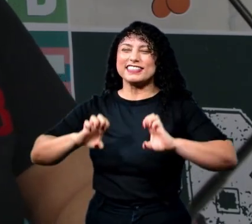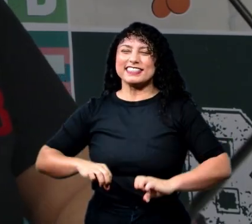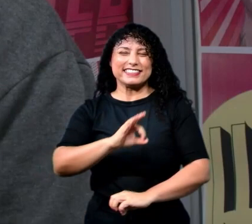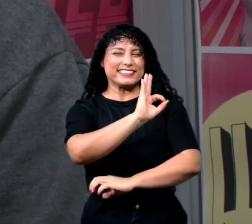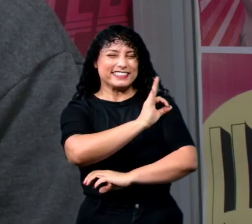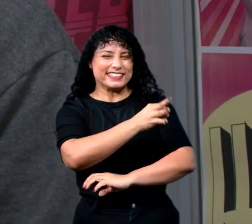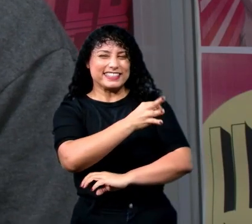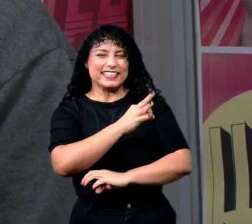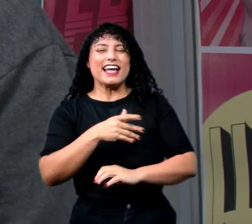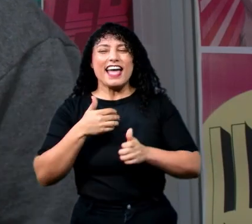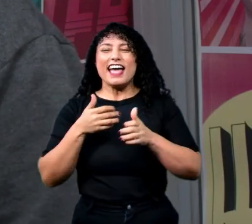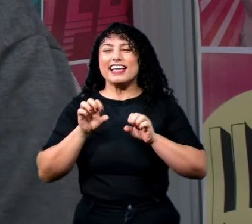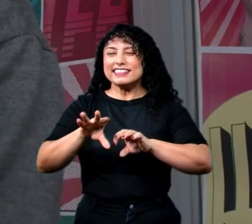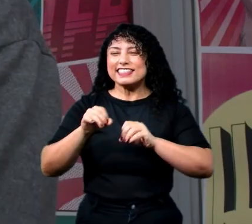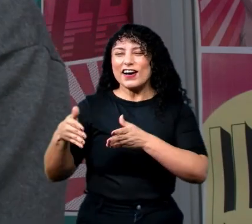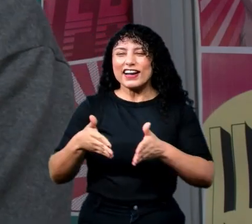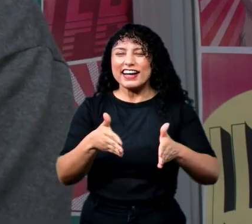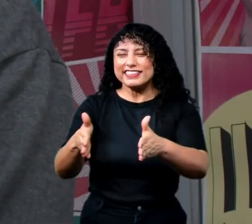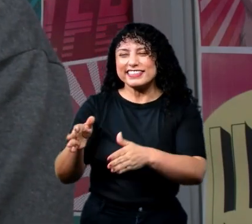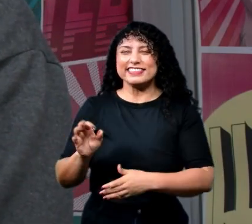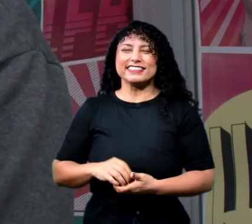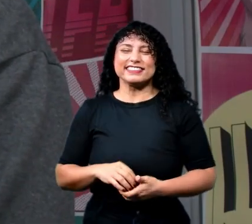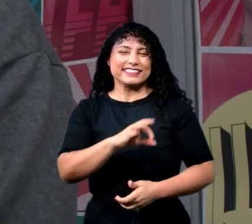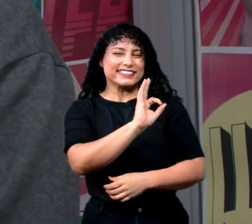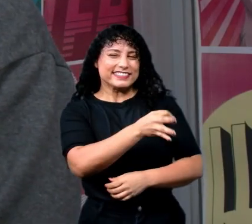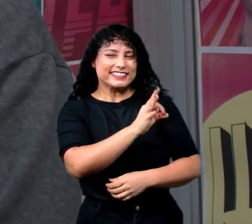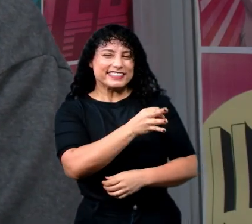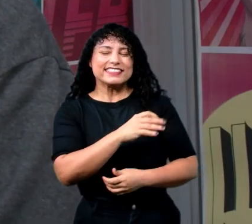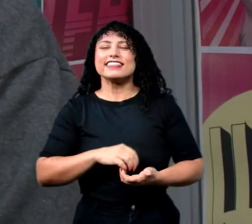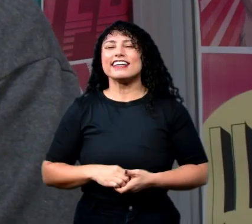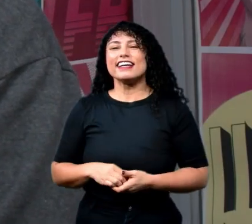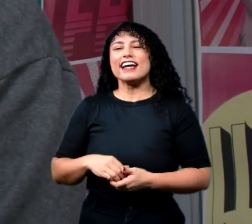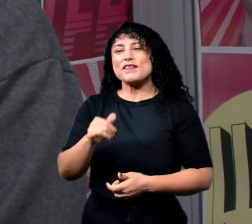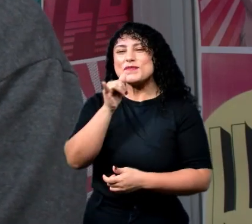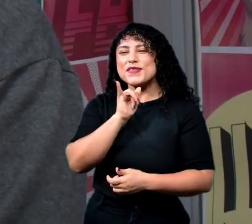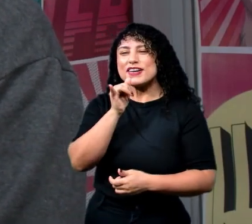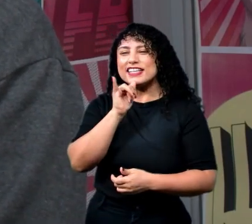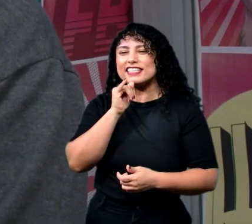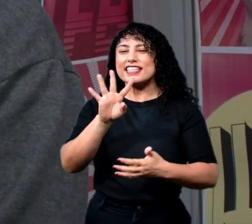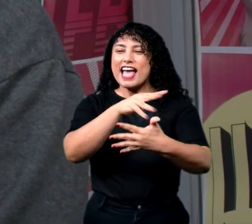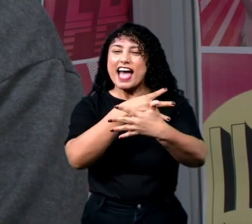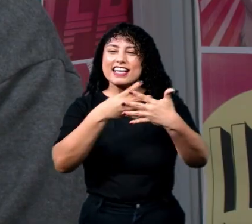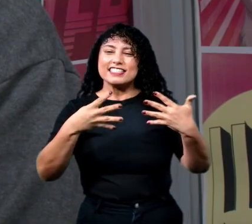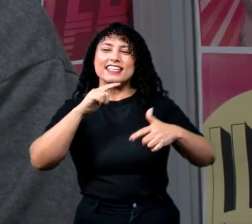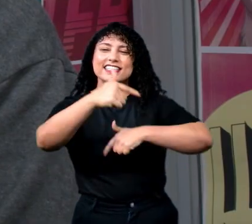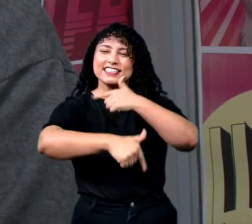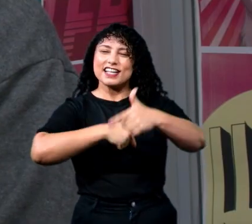Exatamente. E Para ensinar o caminho, né? Exatamente. E lá vai ter, por exemplo, a nossa agenda de trabalho,